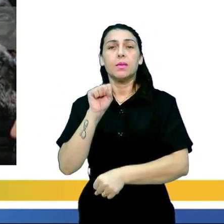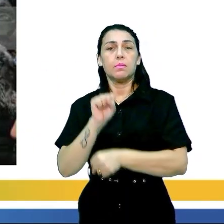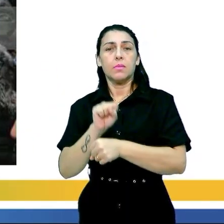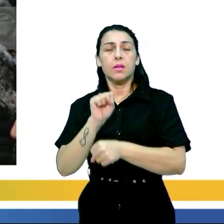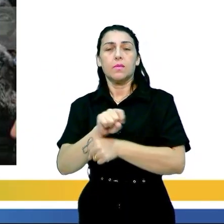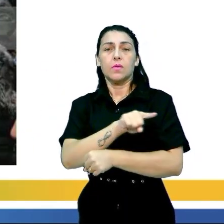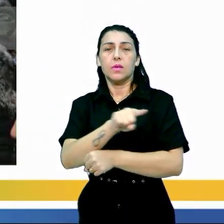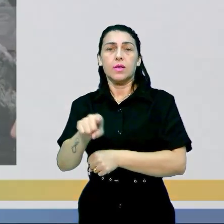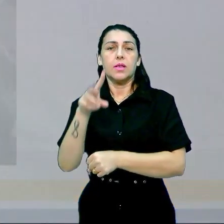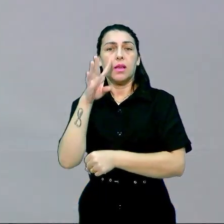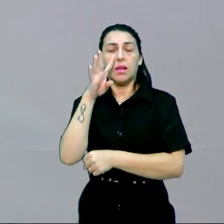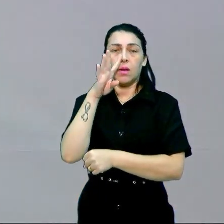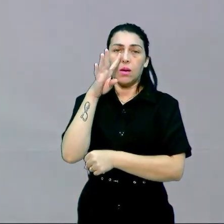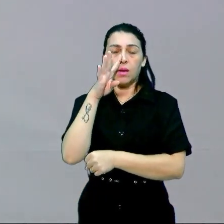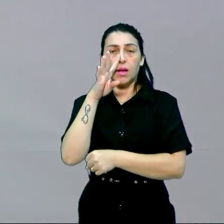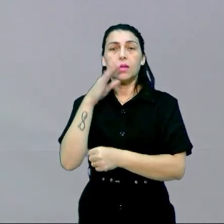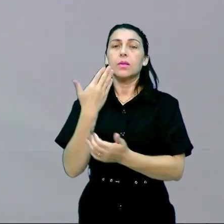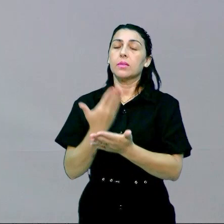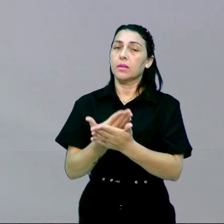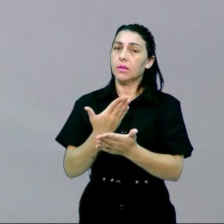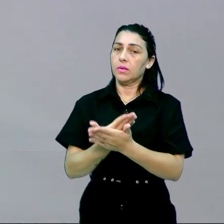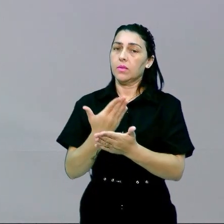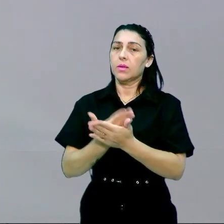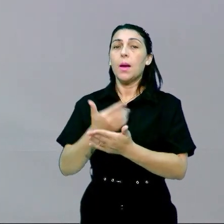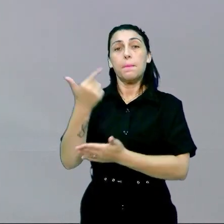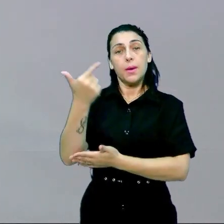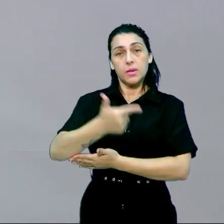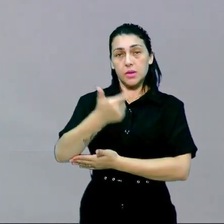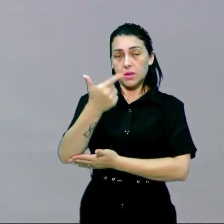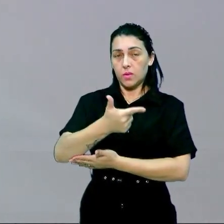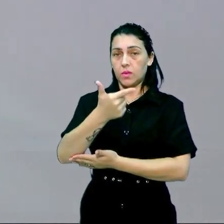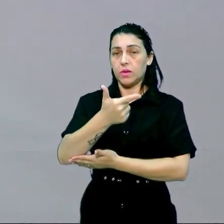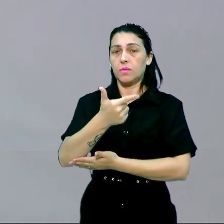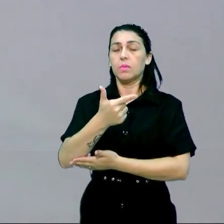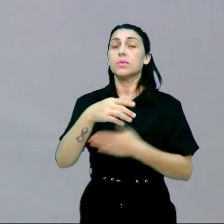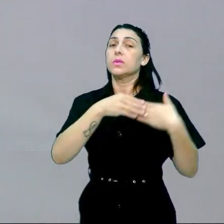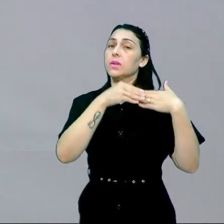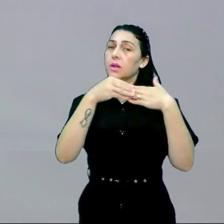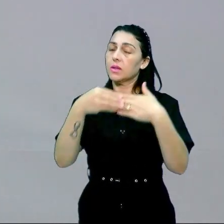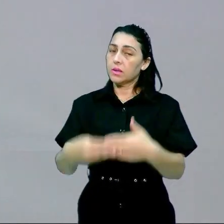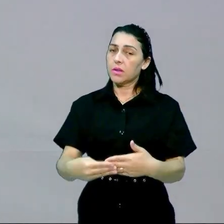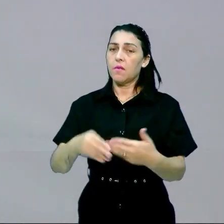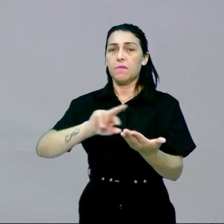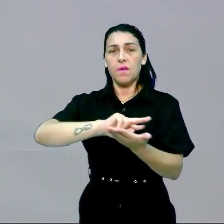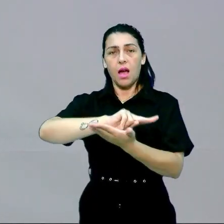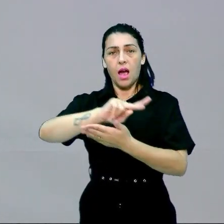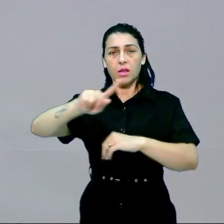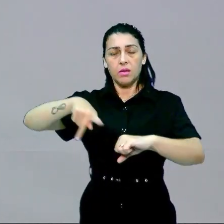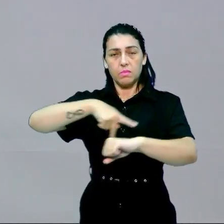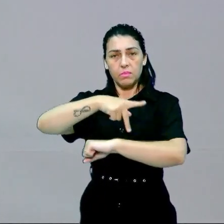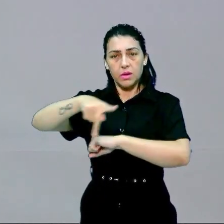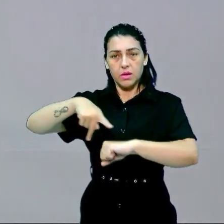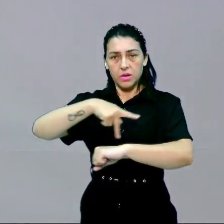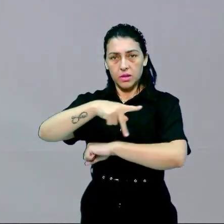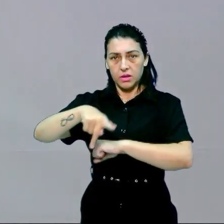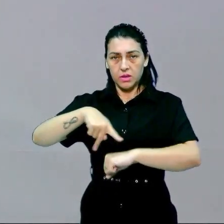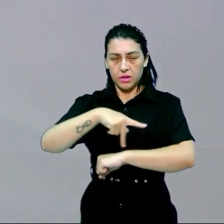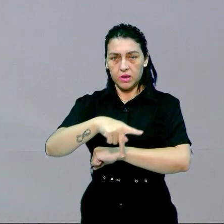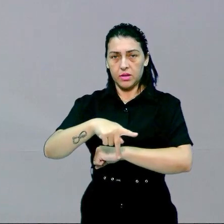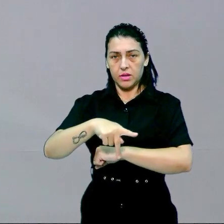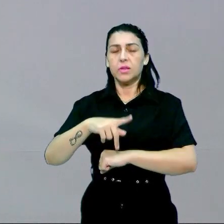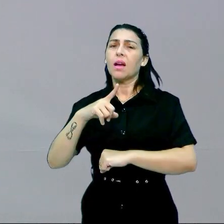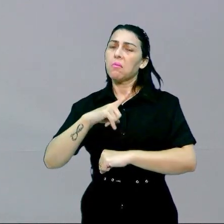que vocês acompanhem a nossa aula parte 2 e nós vamos trazer aí vários países onde